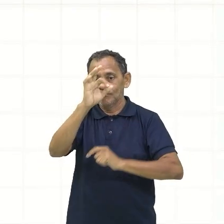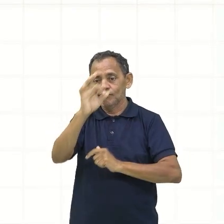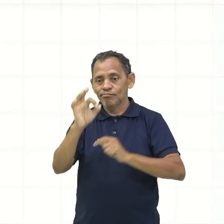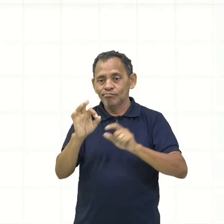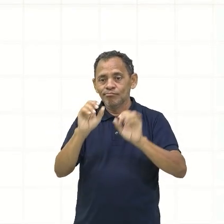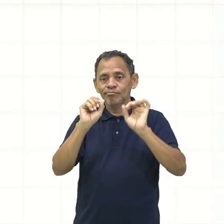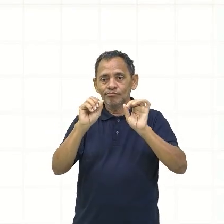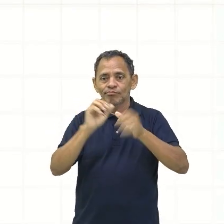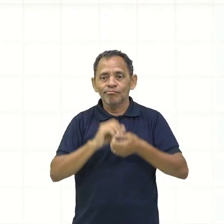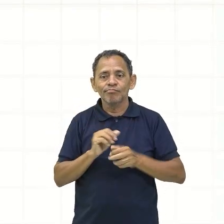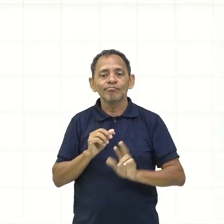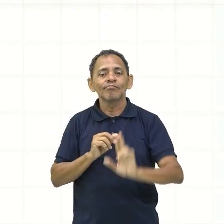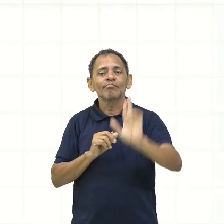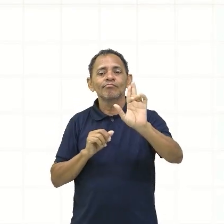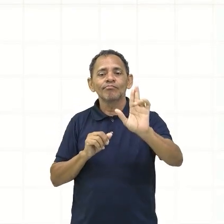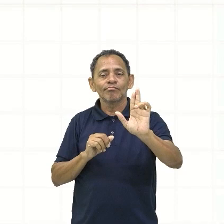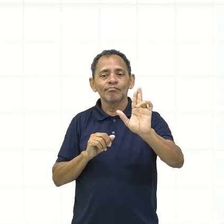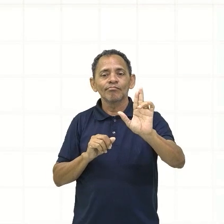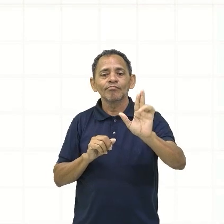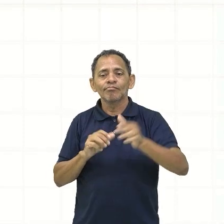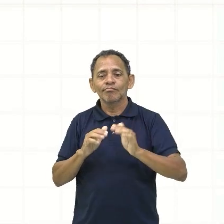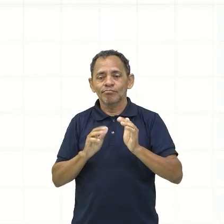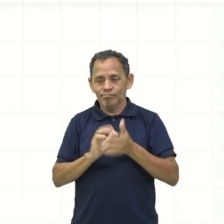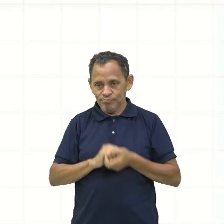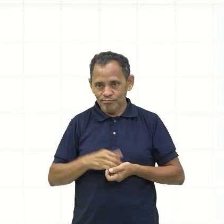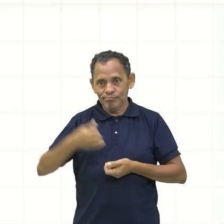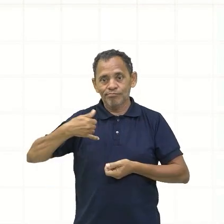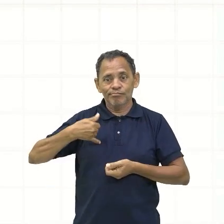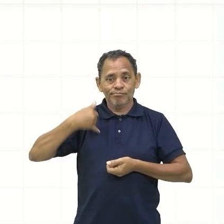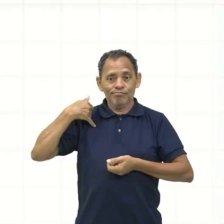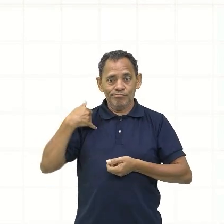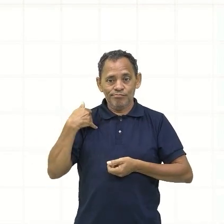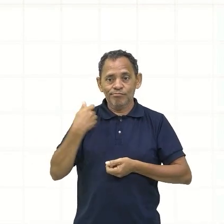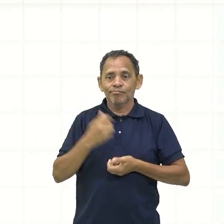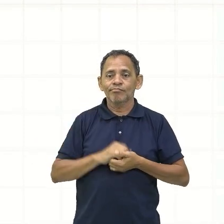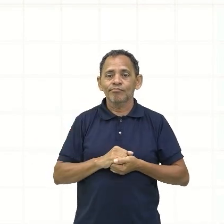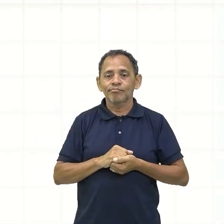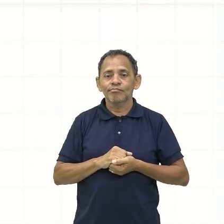estava representado pelas faixas etárias, aqui,